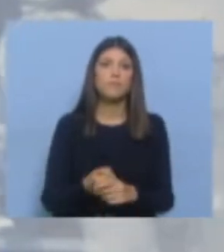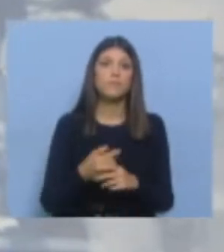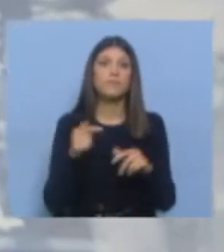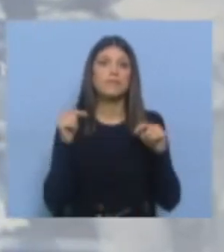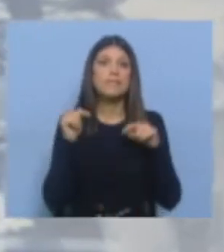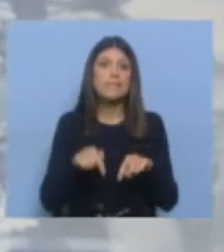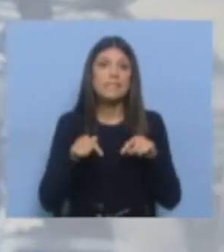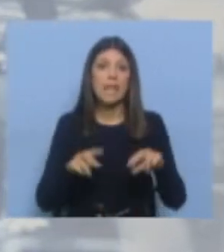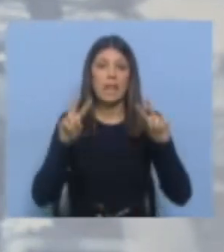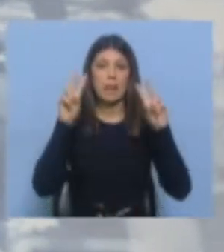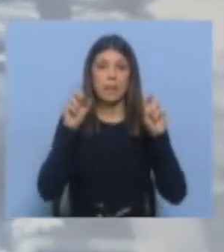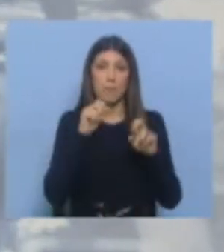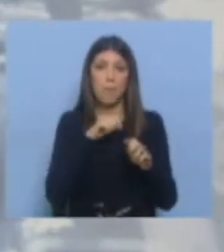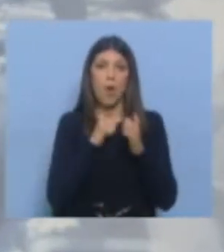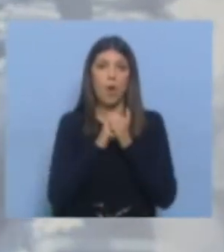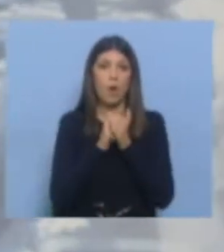Estes são temas que pode acompanhar em